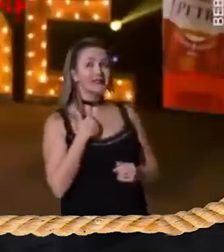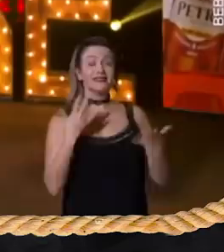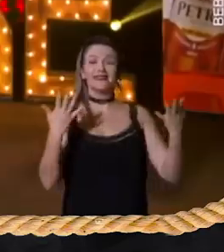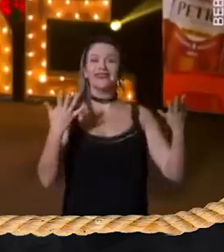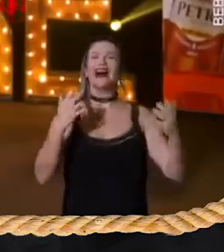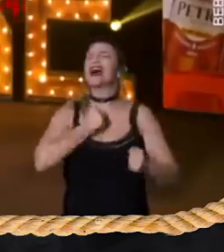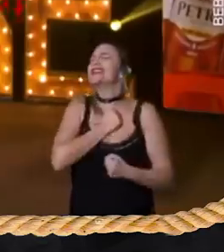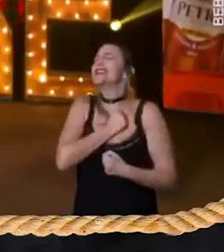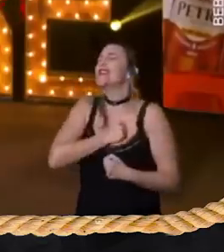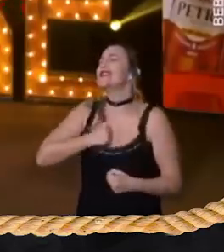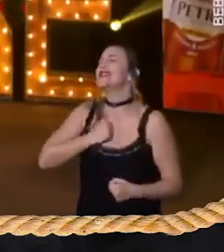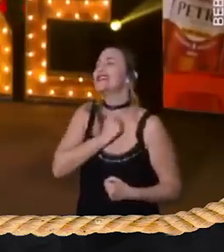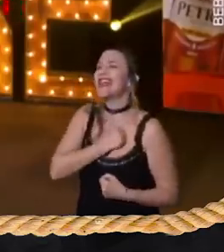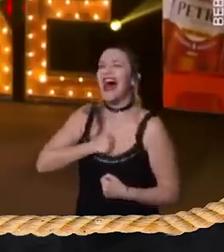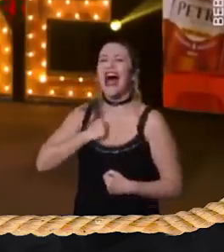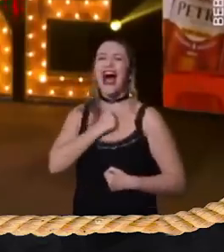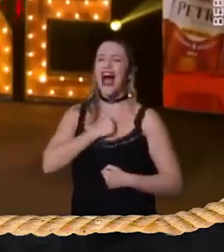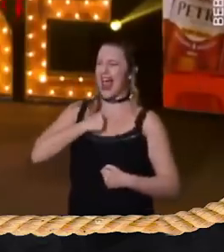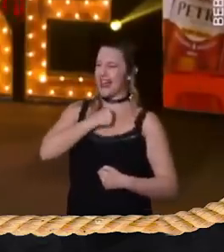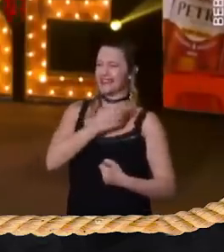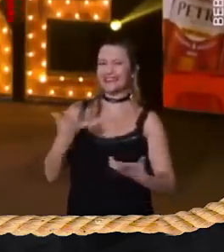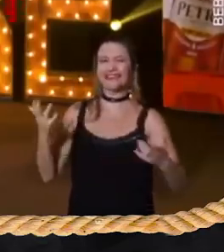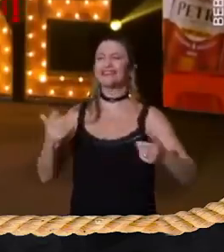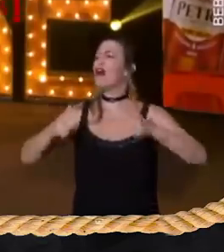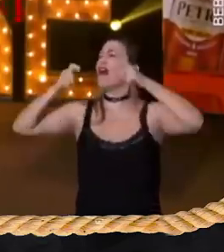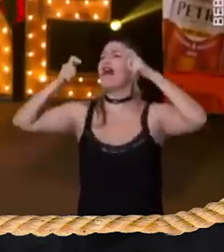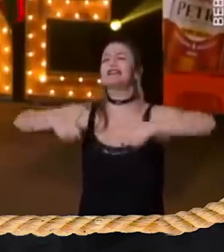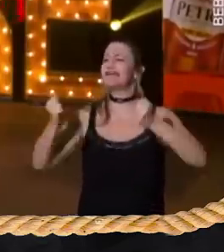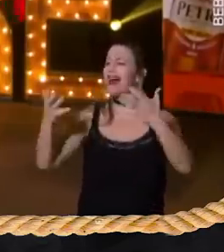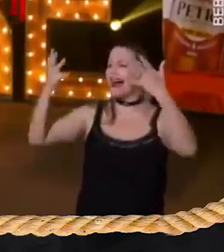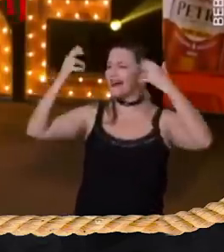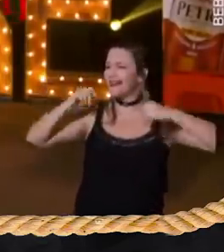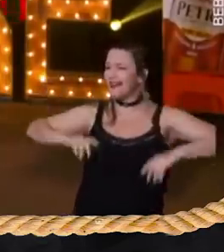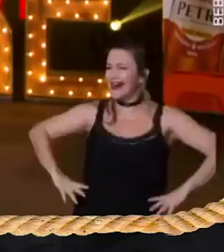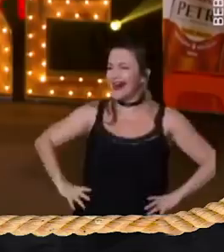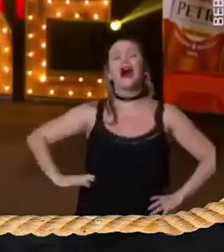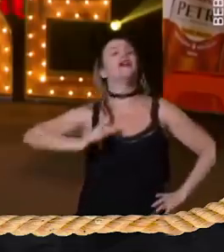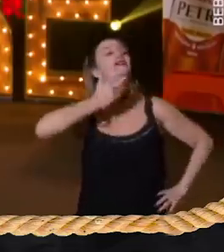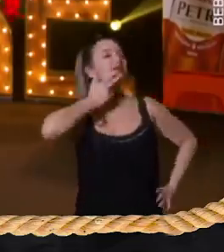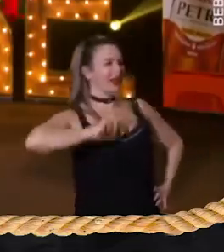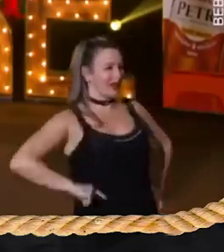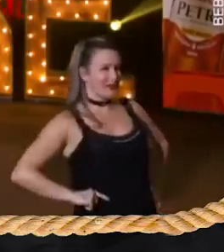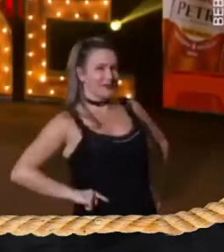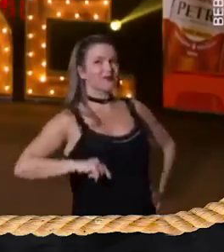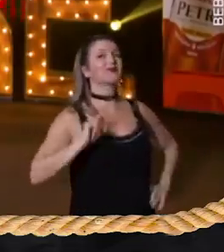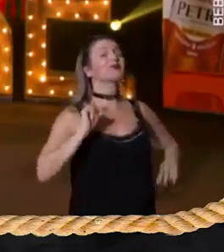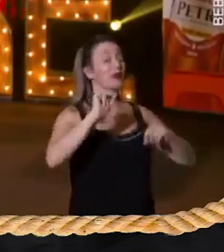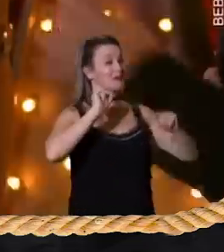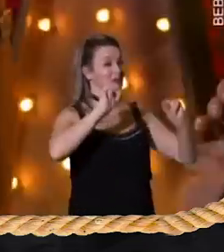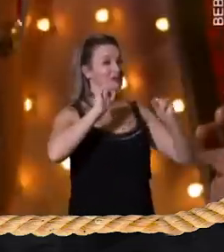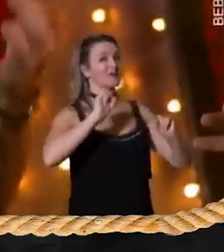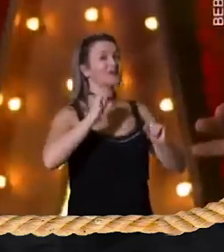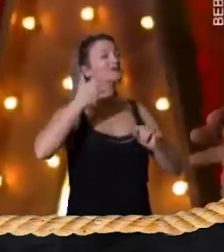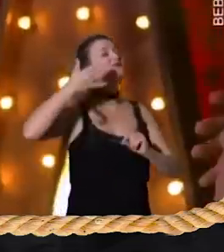Que saudade de você, filho de rapariga. Aonde você andava, desgraça ruim? Uai, deixa eu falar com você. Os últimos dias, eu tentei te